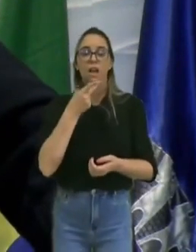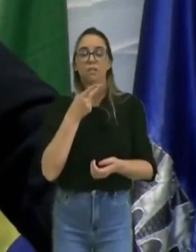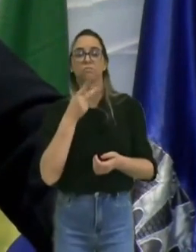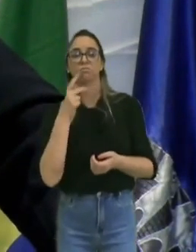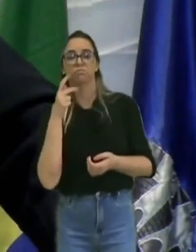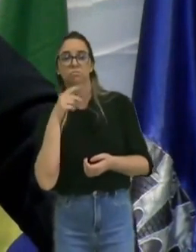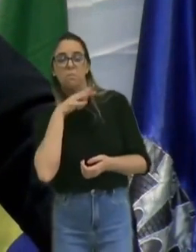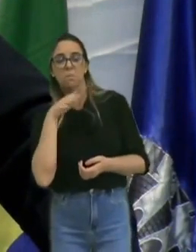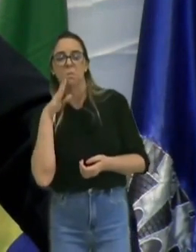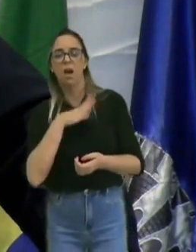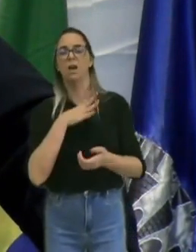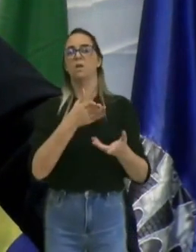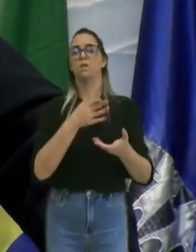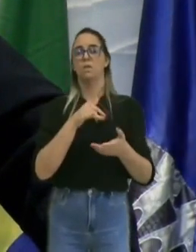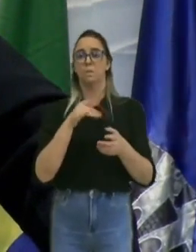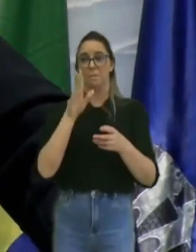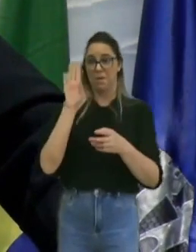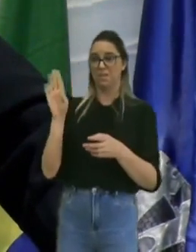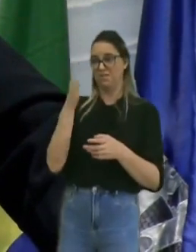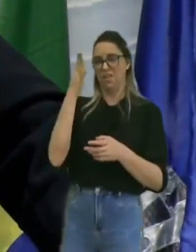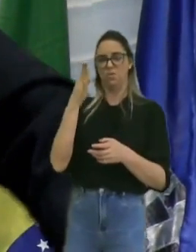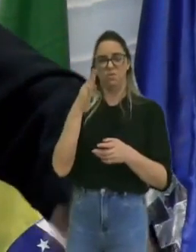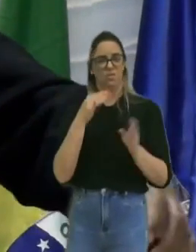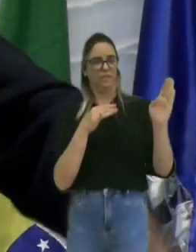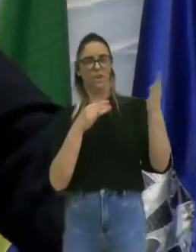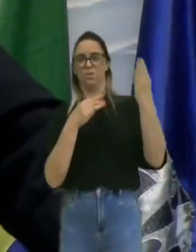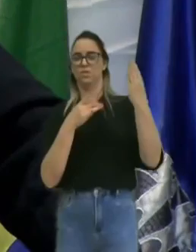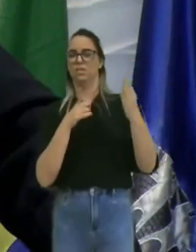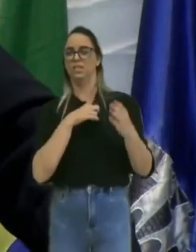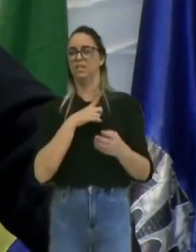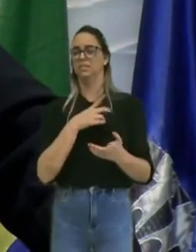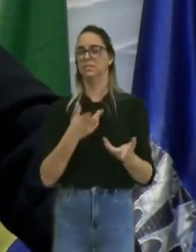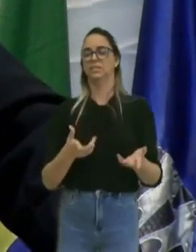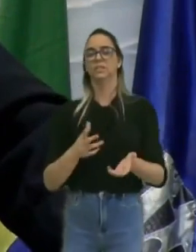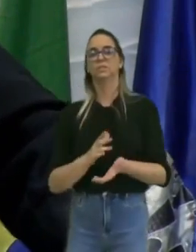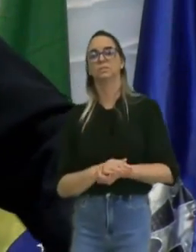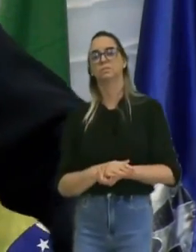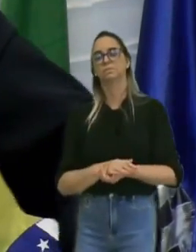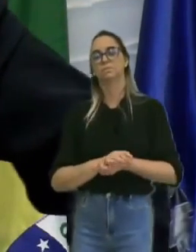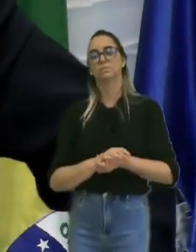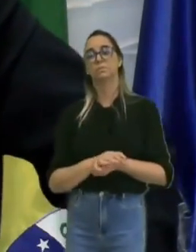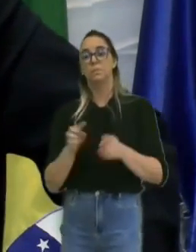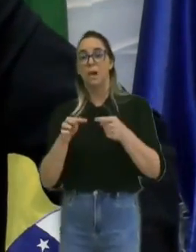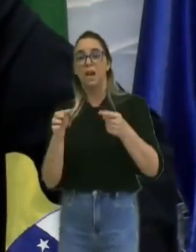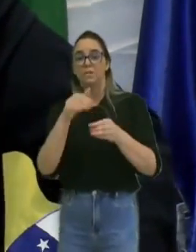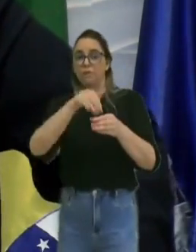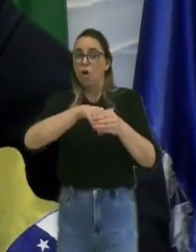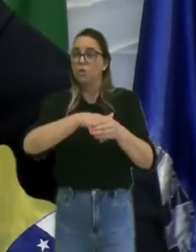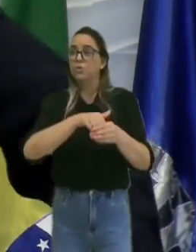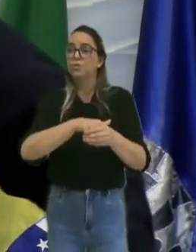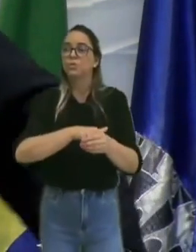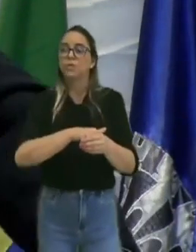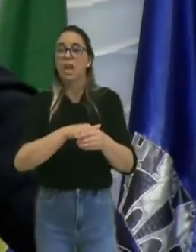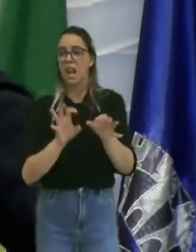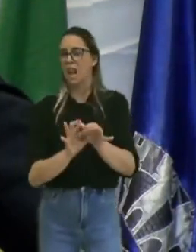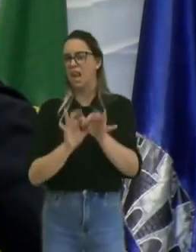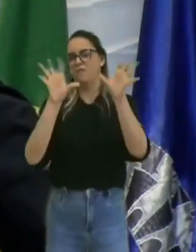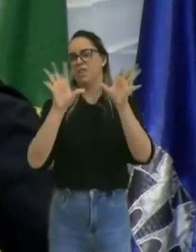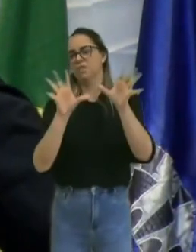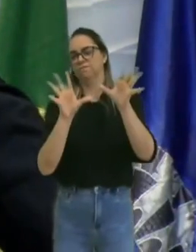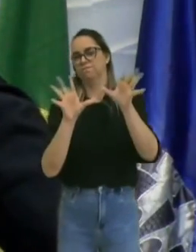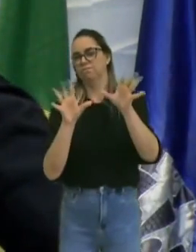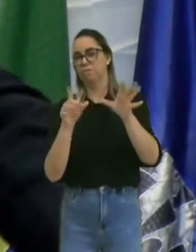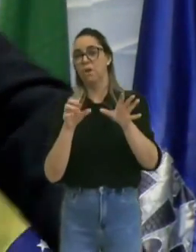E o povo foi falso com ele também. Que nem foram com muitos. Agora, meu voto é digno. Meu voto não é comprado,